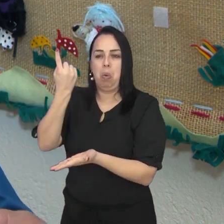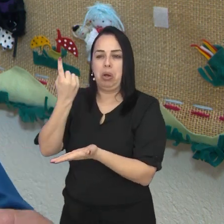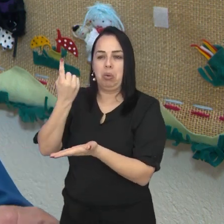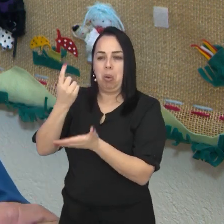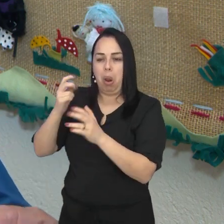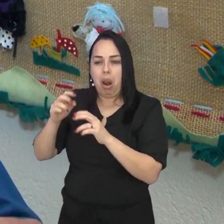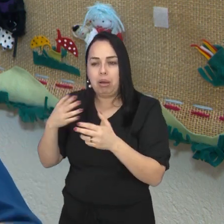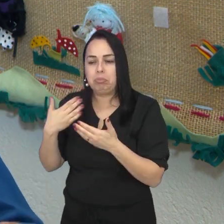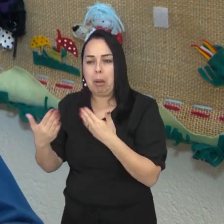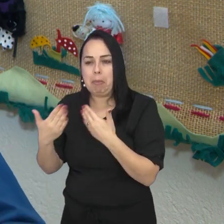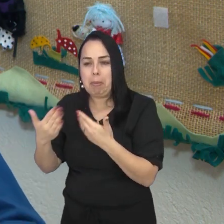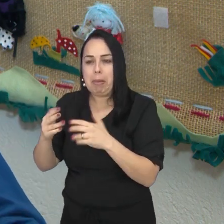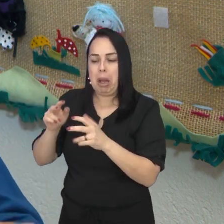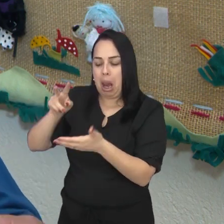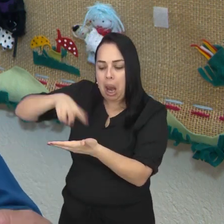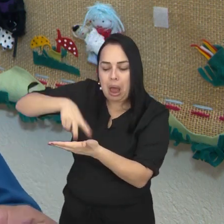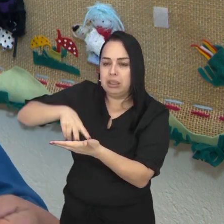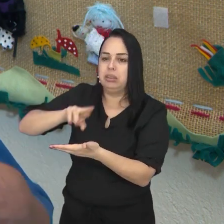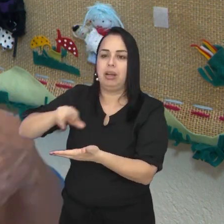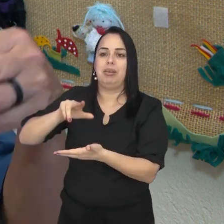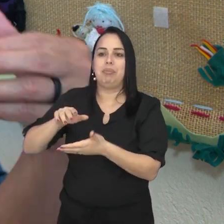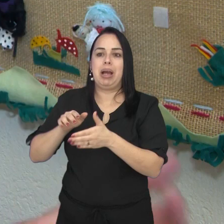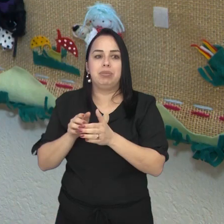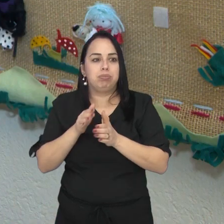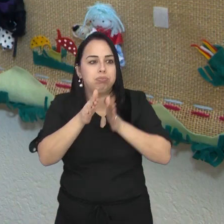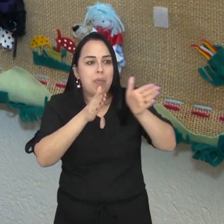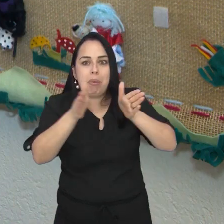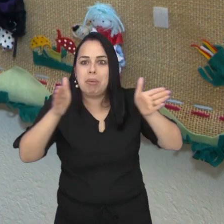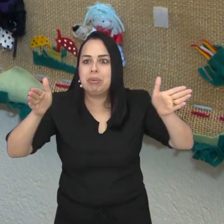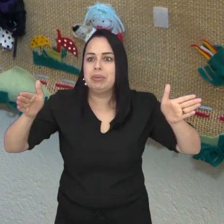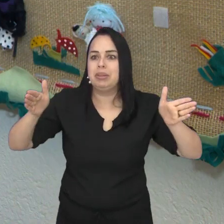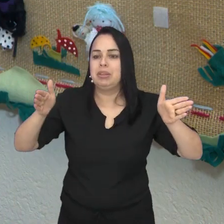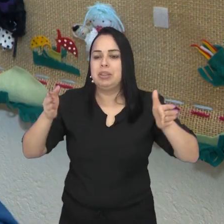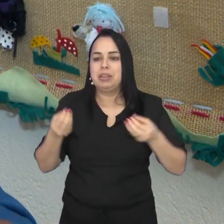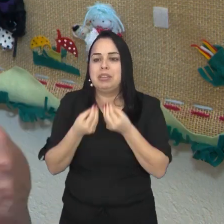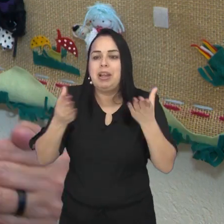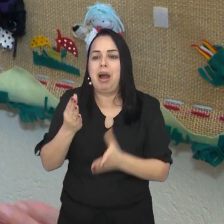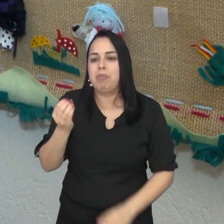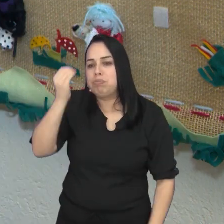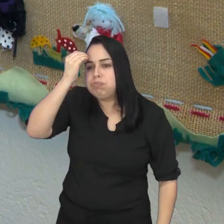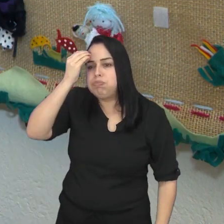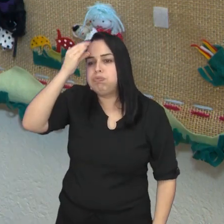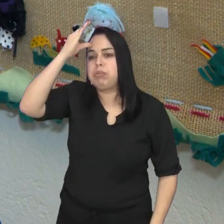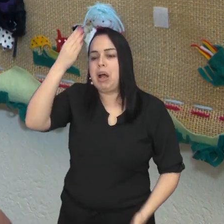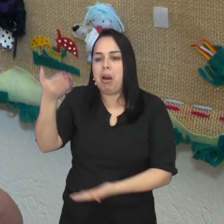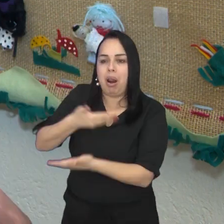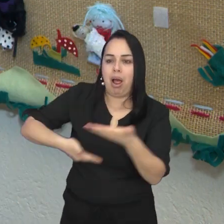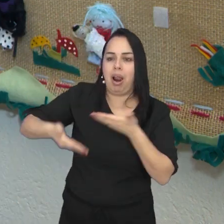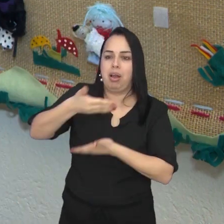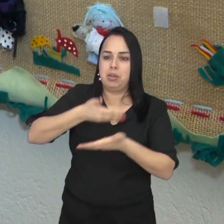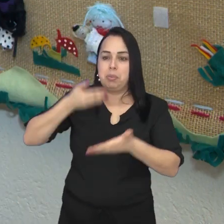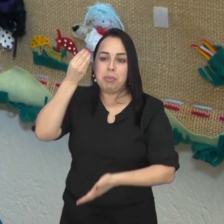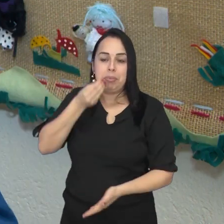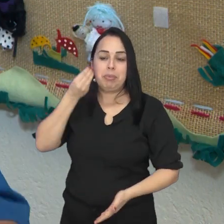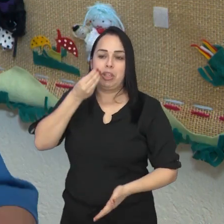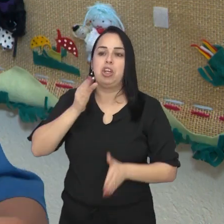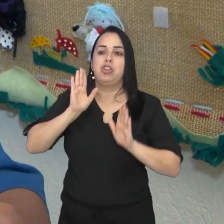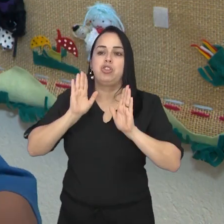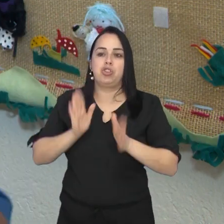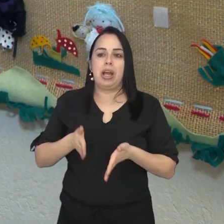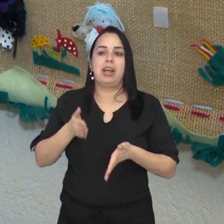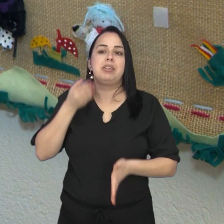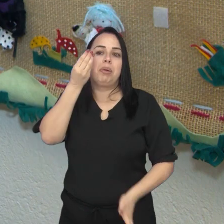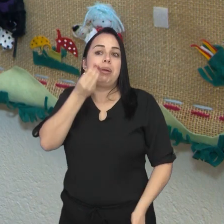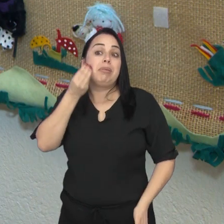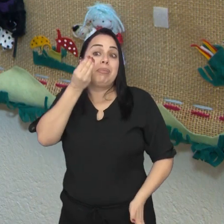levar de forma itinerante, amplia esse universo de sabedoria, de conhecimento, de trocas. Nós